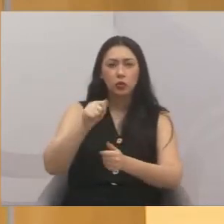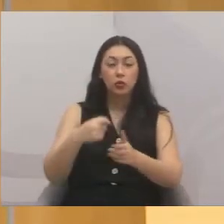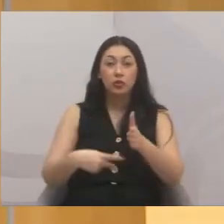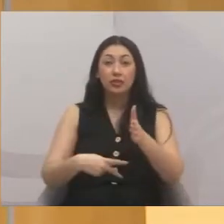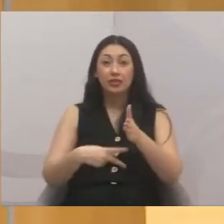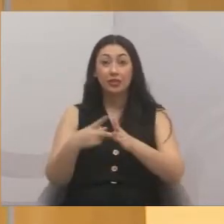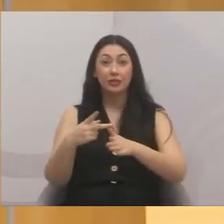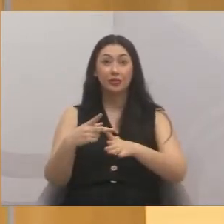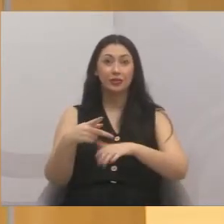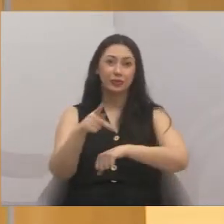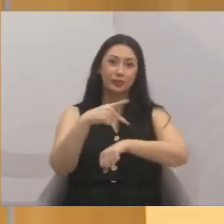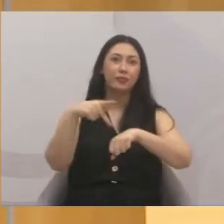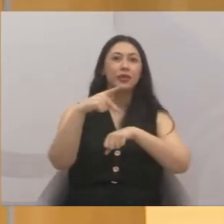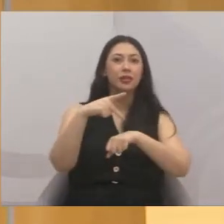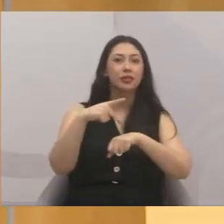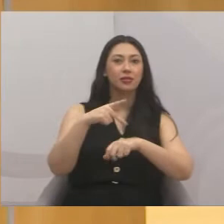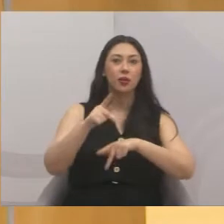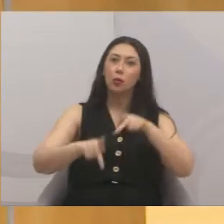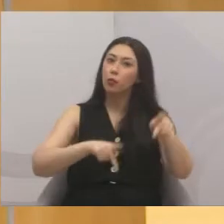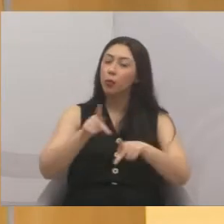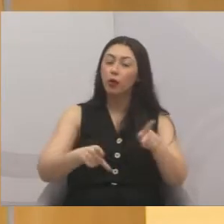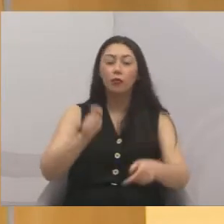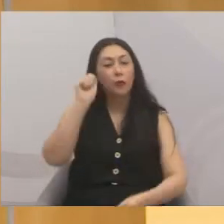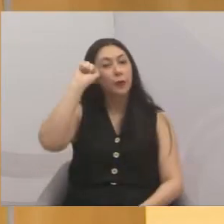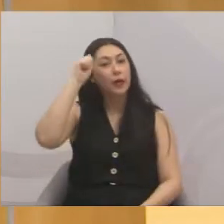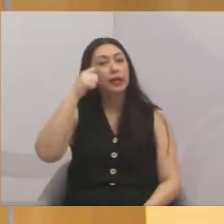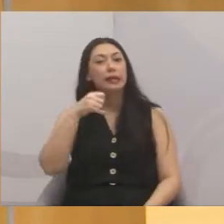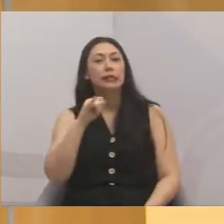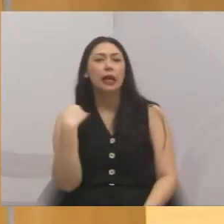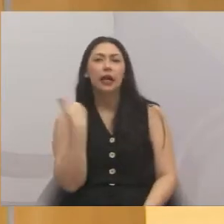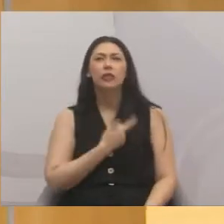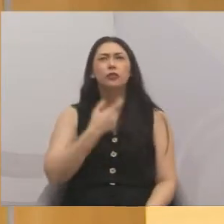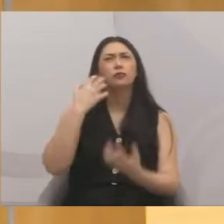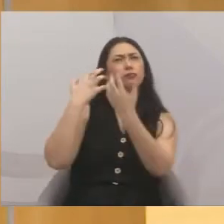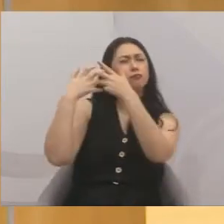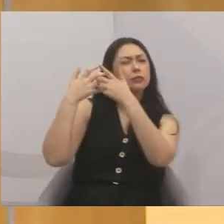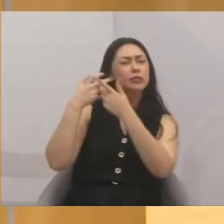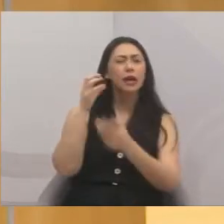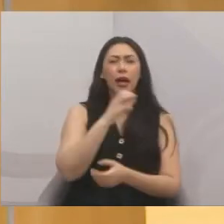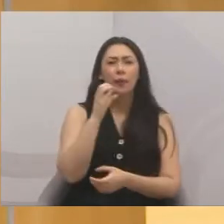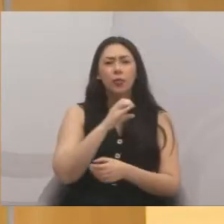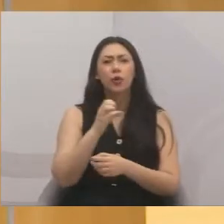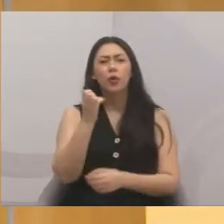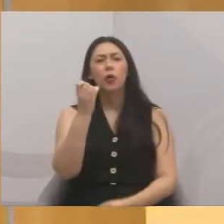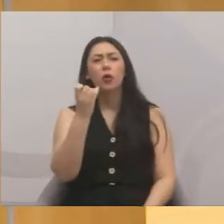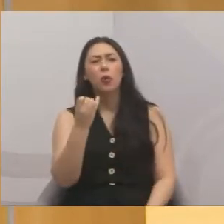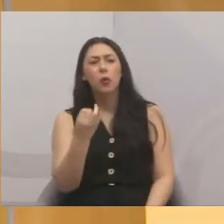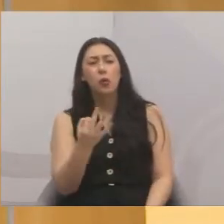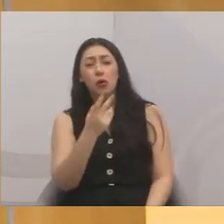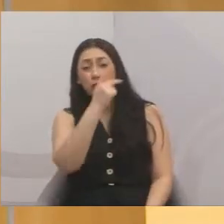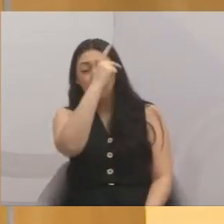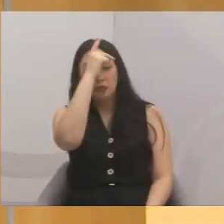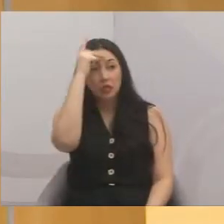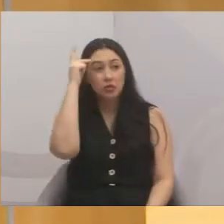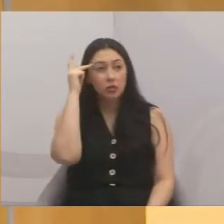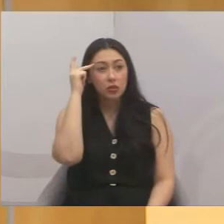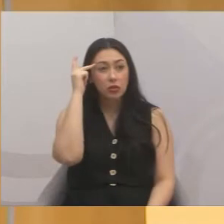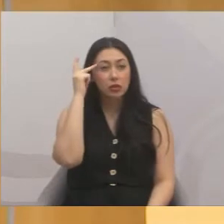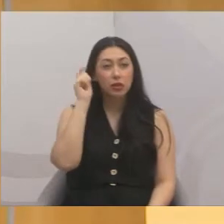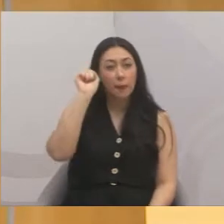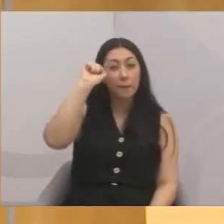Nigéria. E se a gente fizer uma reflexão rápida aqui, quantas pessoas a gente lembra que chegou a